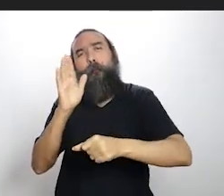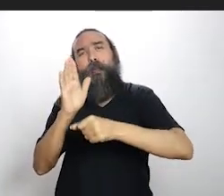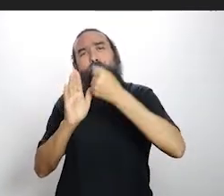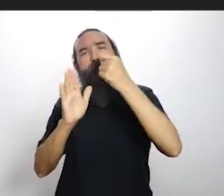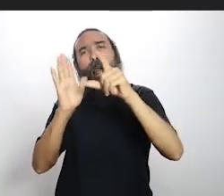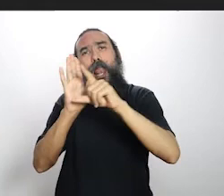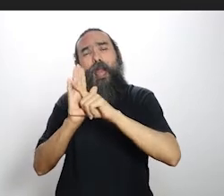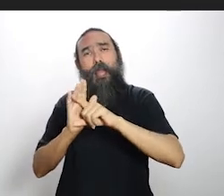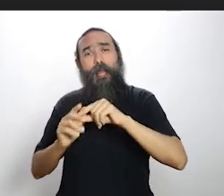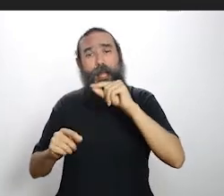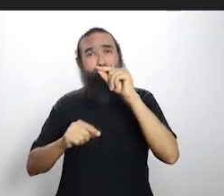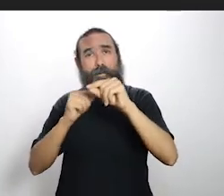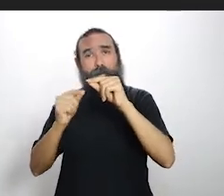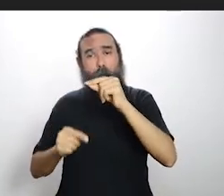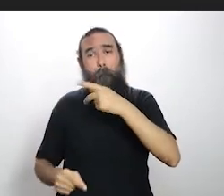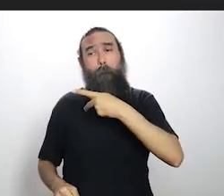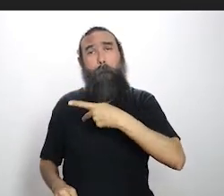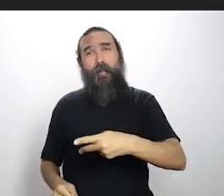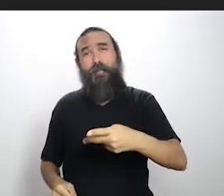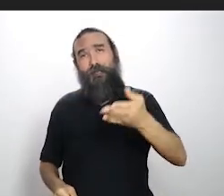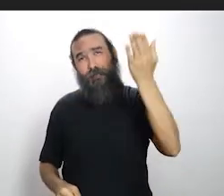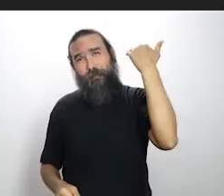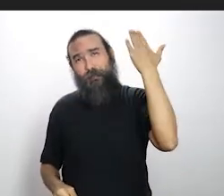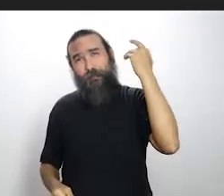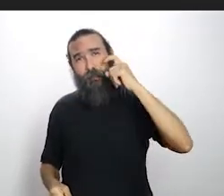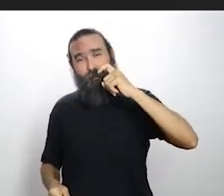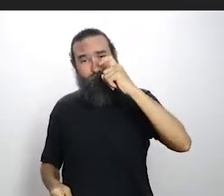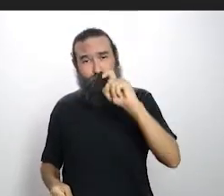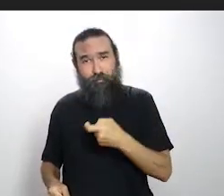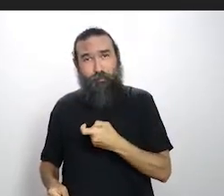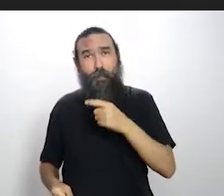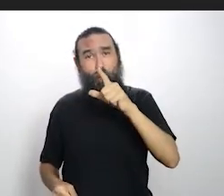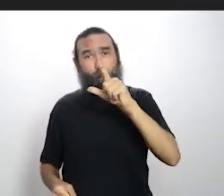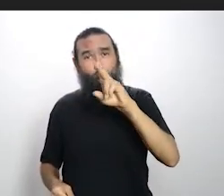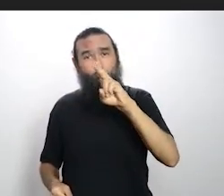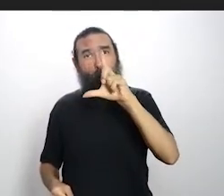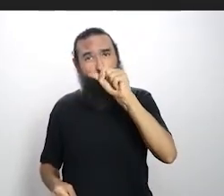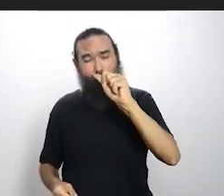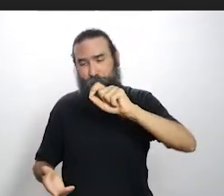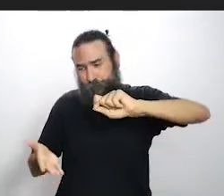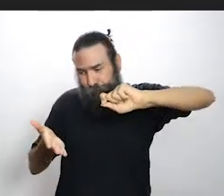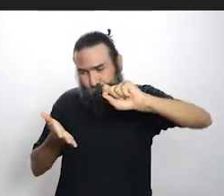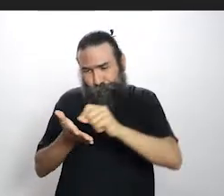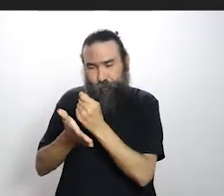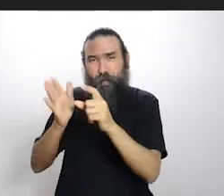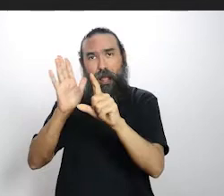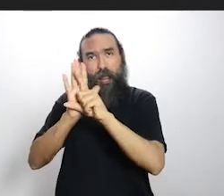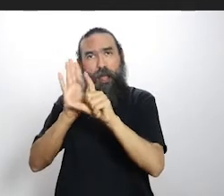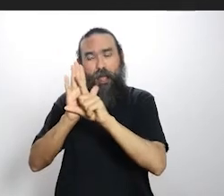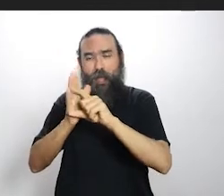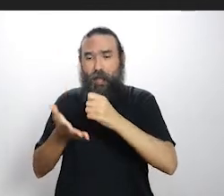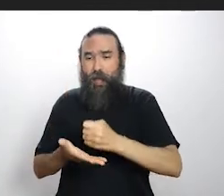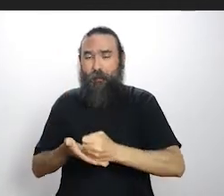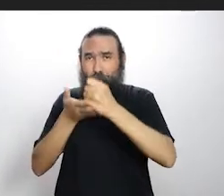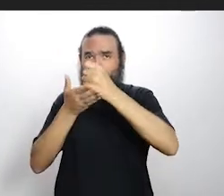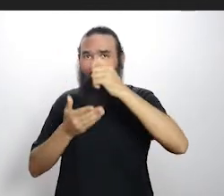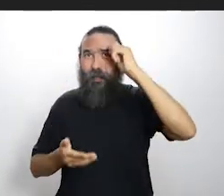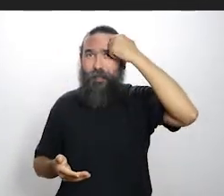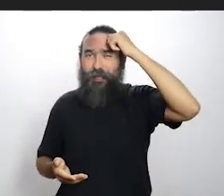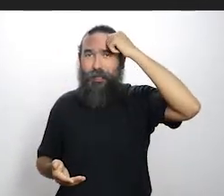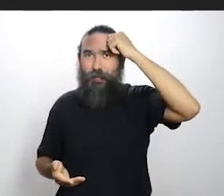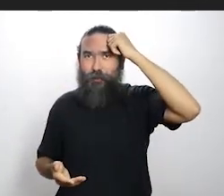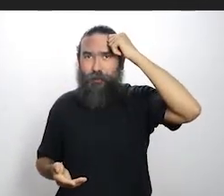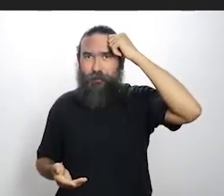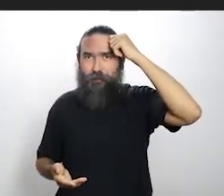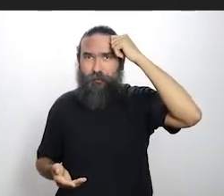que ele vai assinar. E que depois ela se desenvolve e avança para 11.645, já foi citada